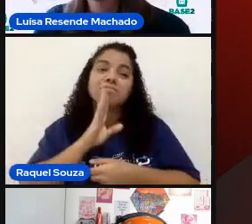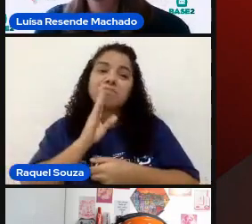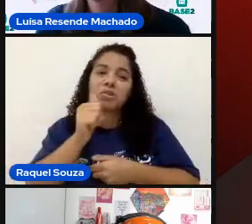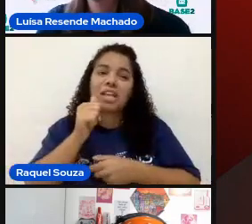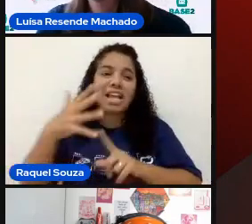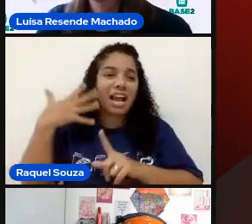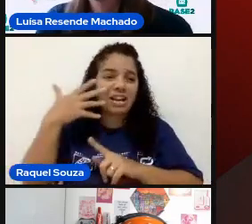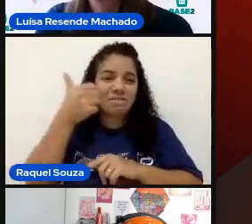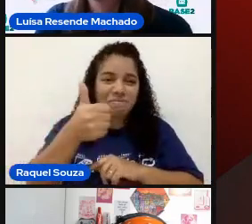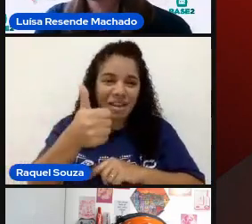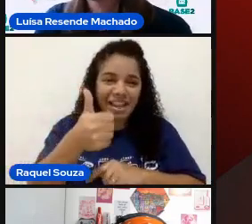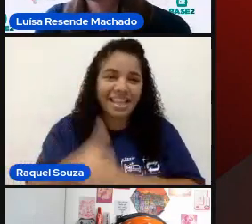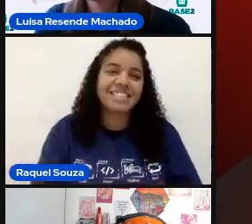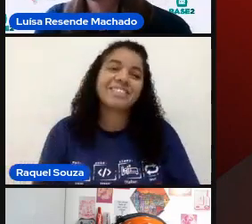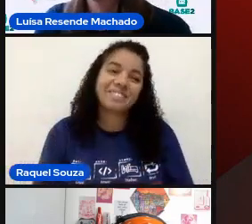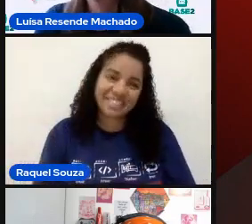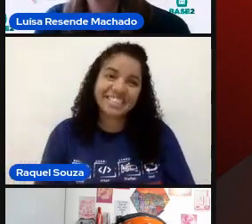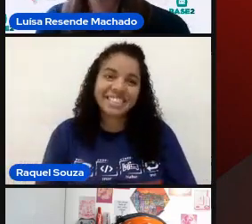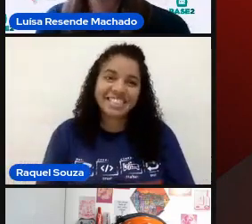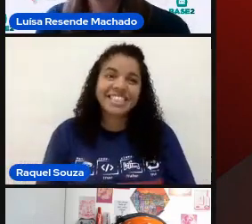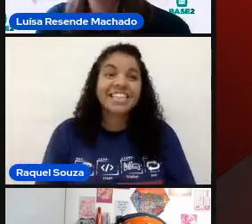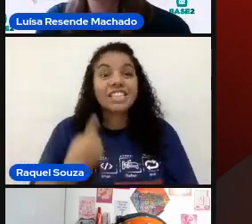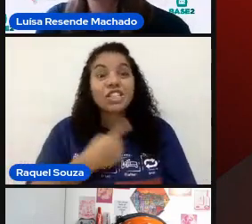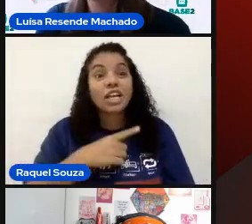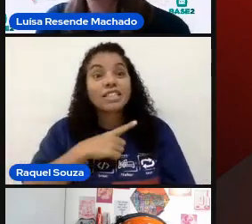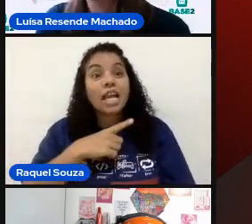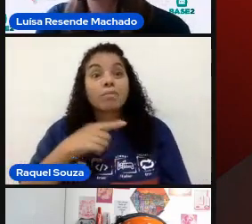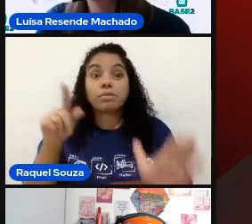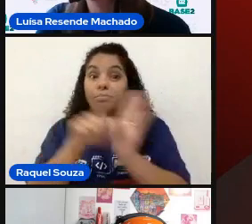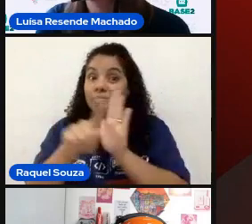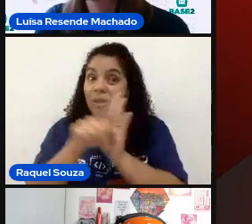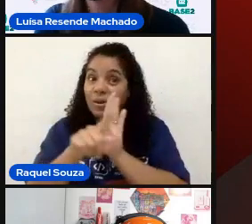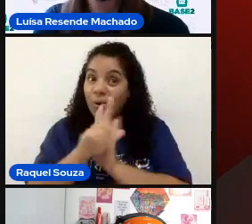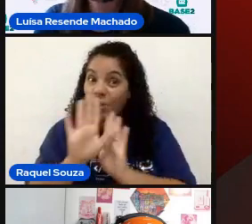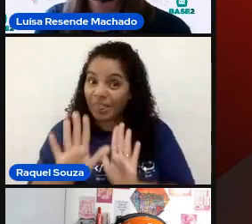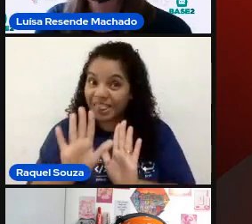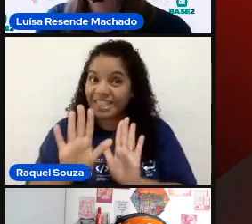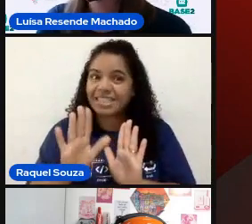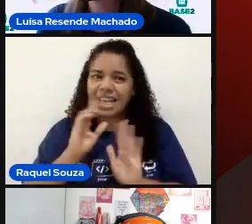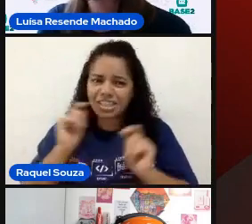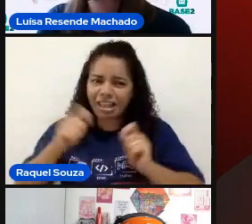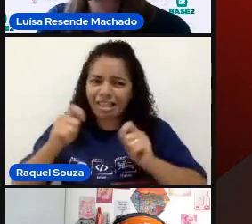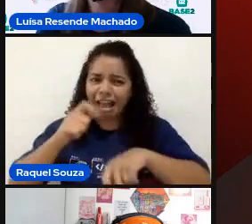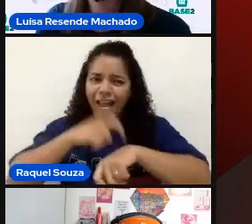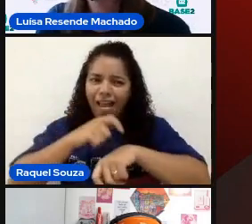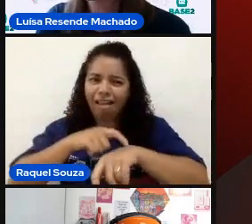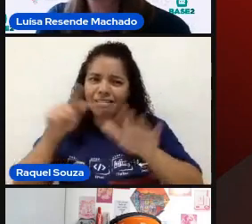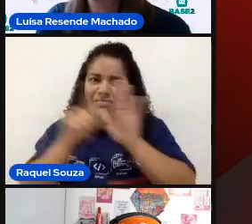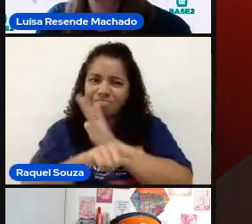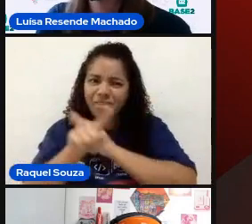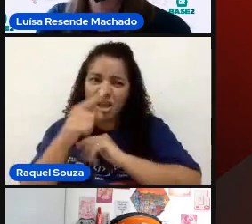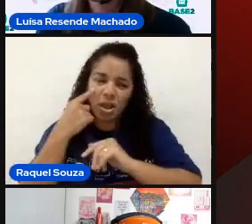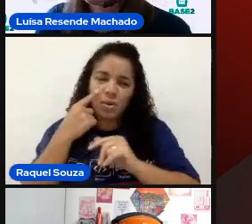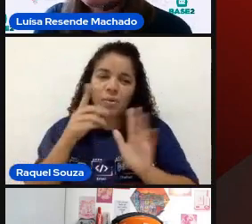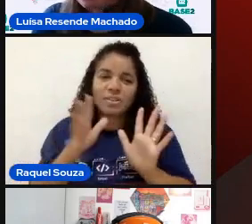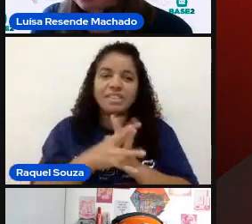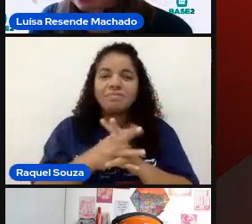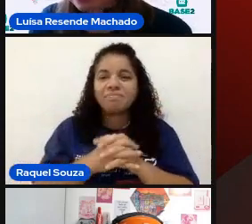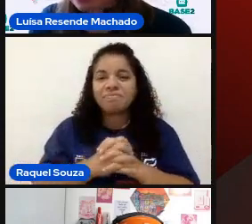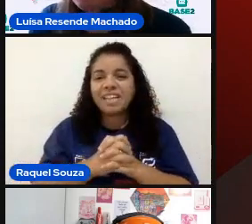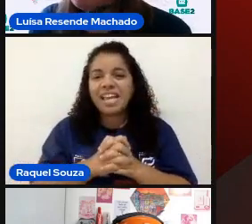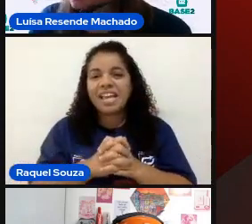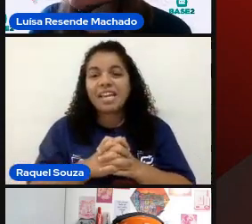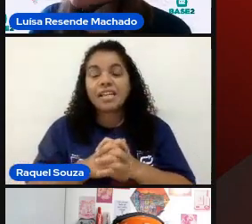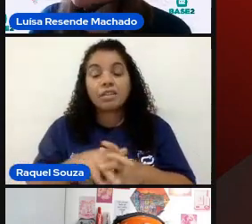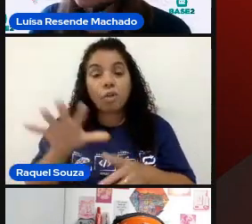palestra, viu? Nós temos aqui umas perguntinhas. Acho que dá tempo da gente puxar algumas. Vou